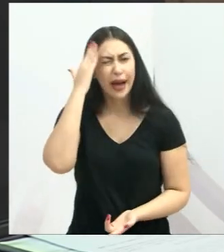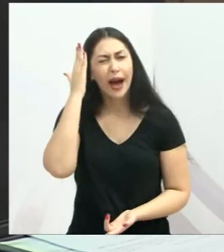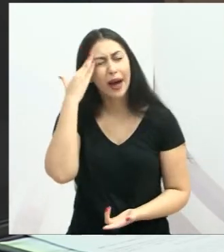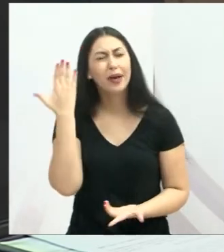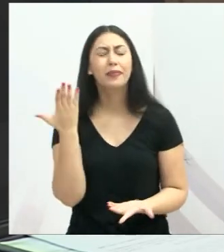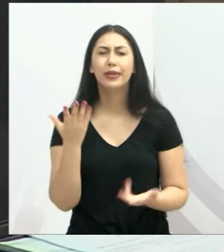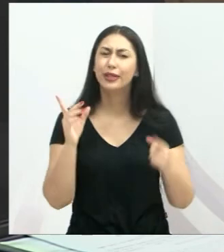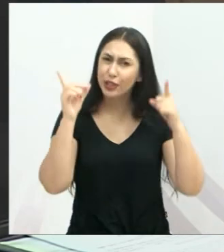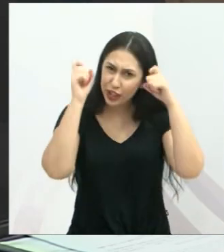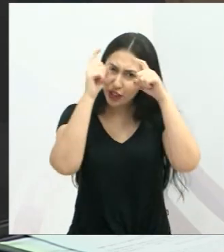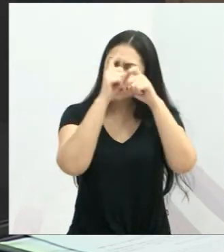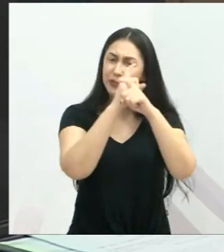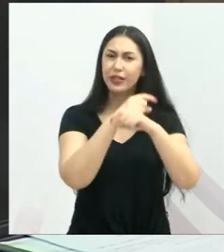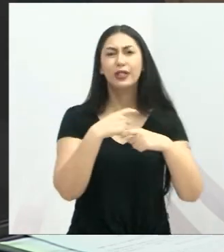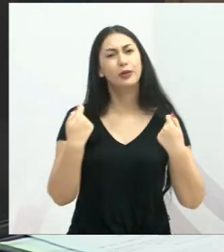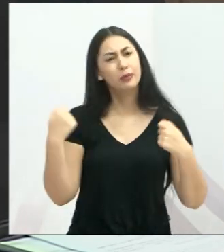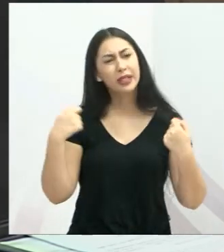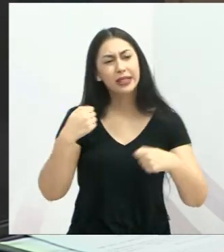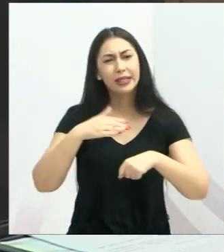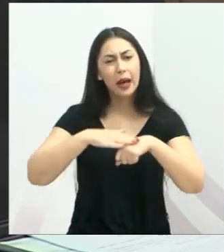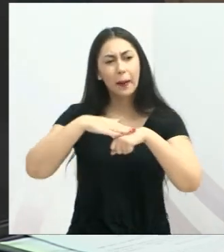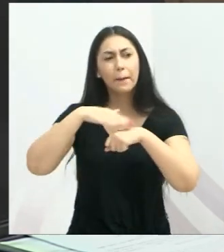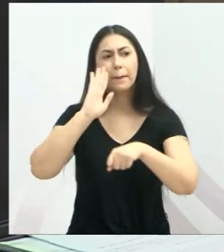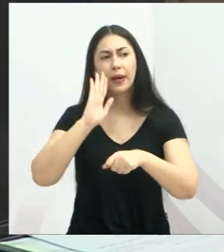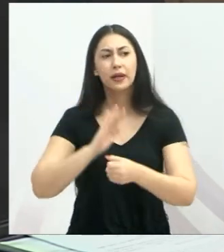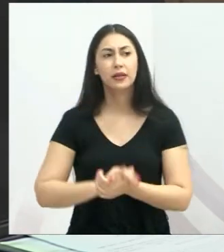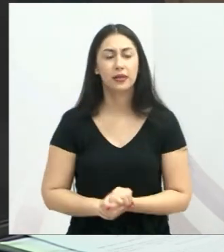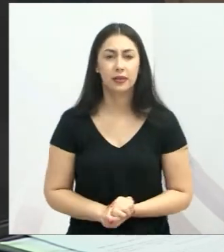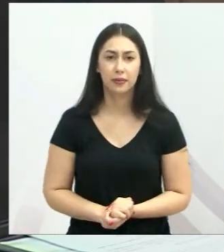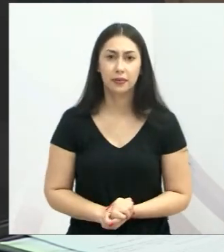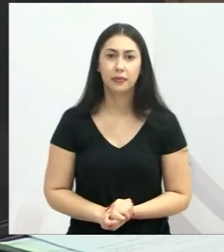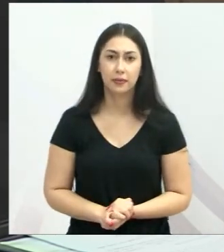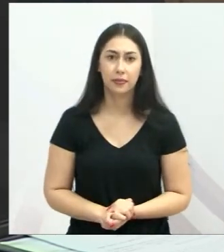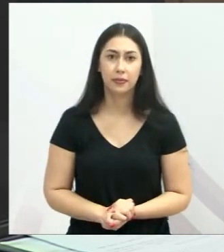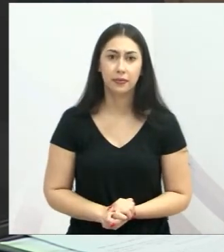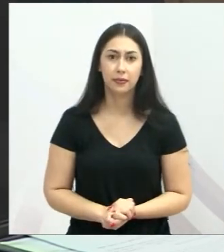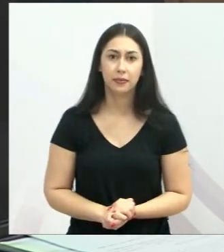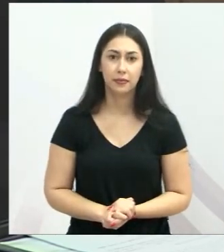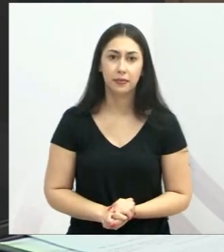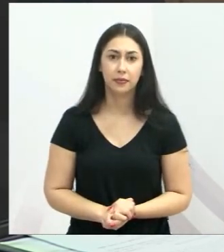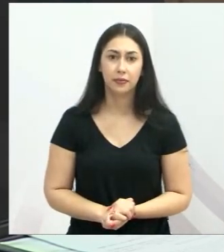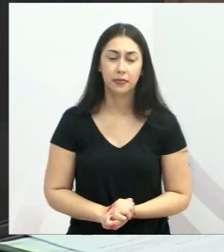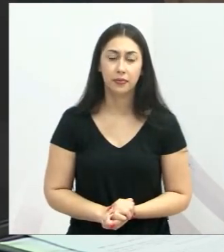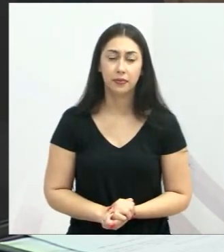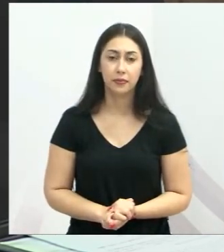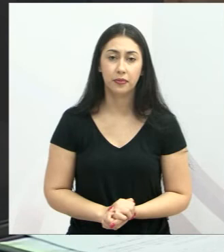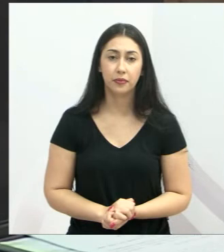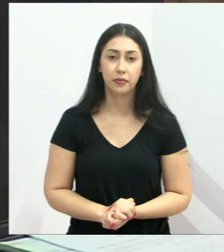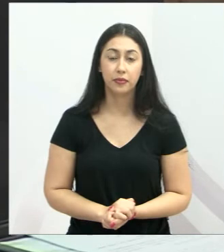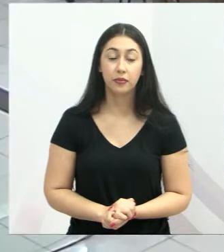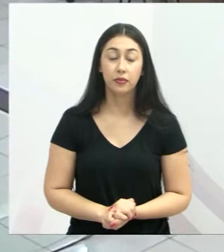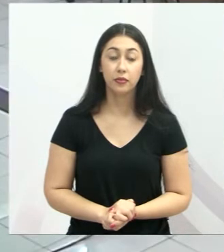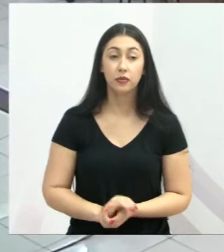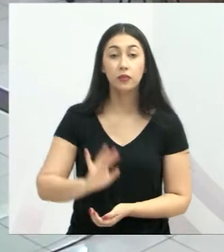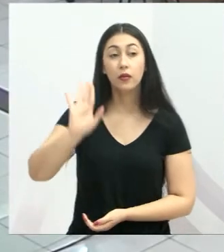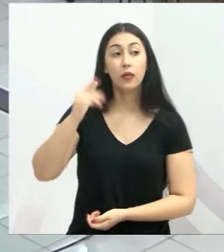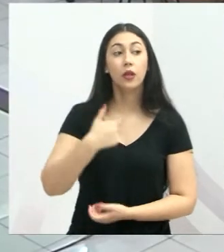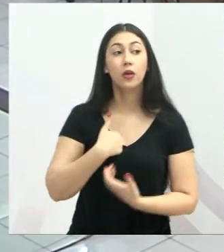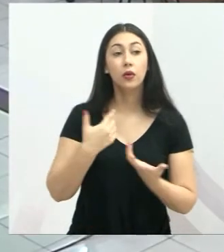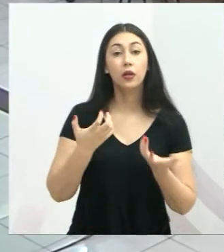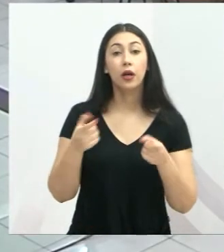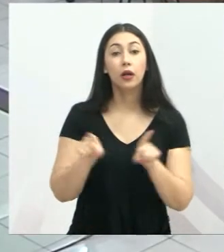só 30 médicos pelo plano, mais médicos que vêm pelo governo federal. Senhor presidente, também